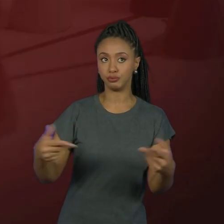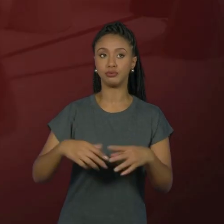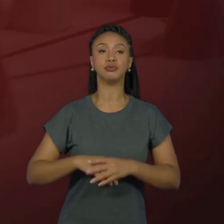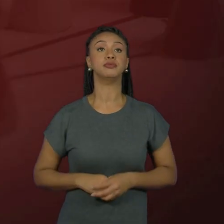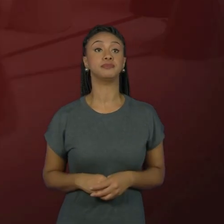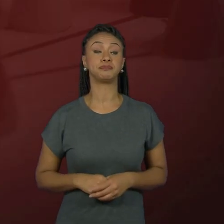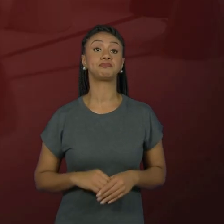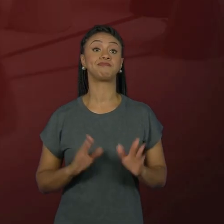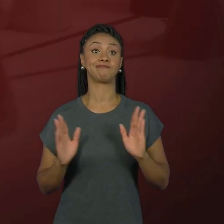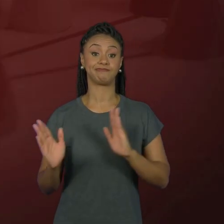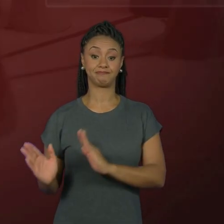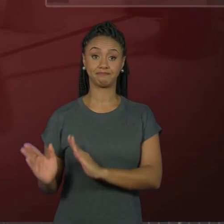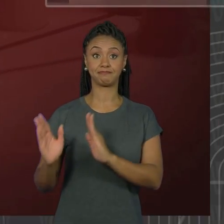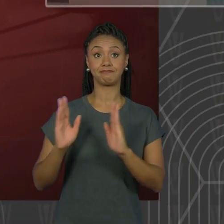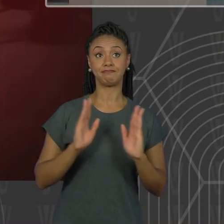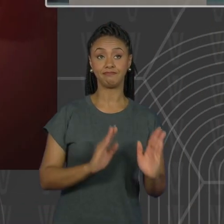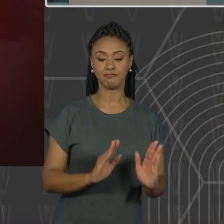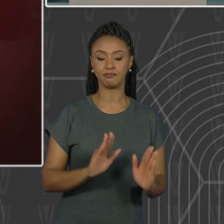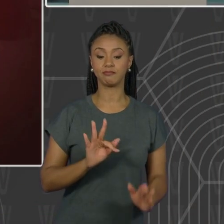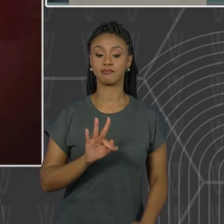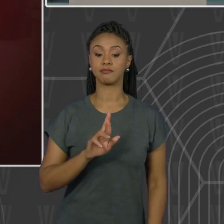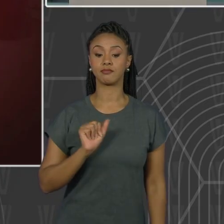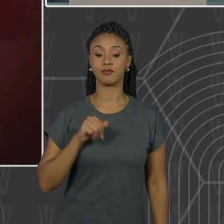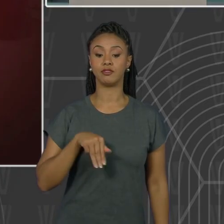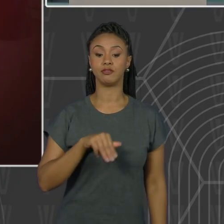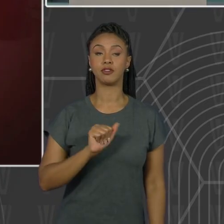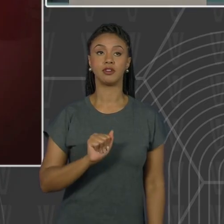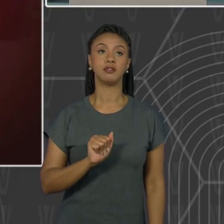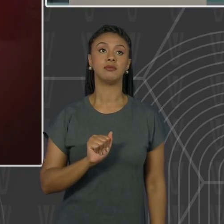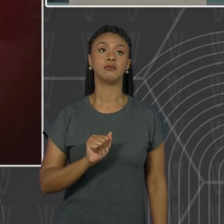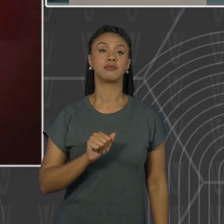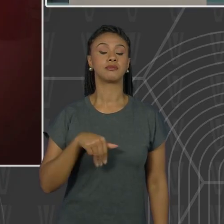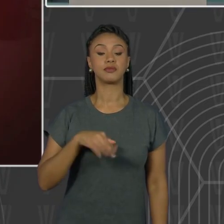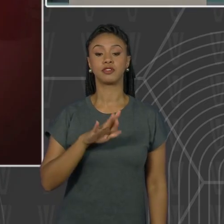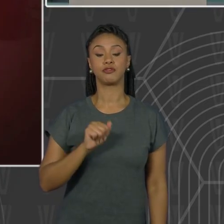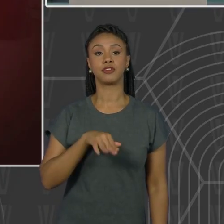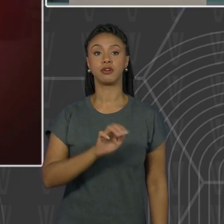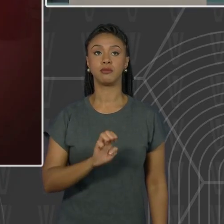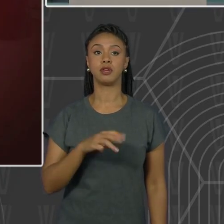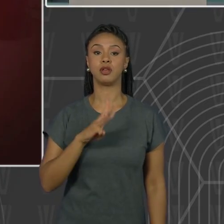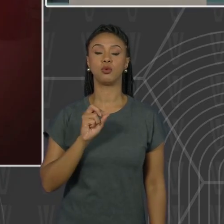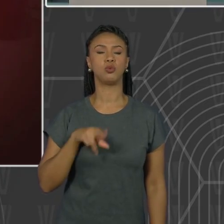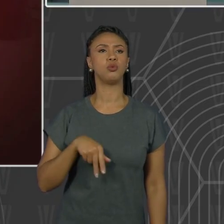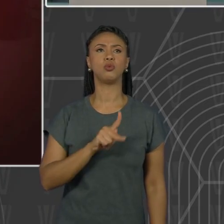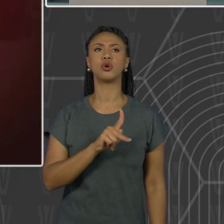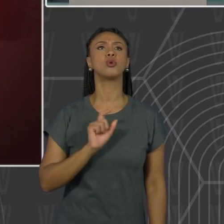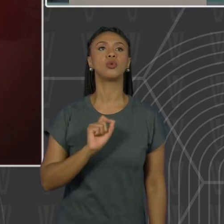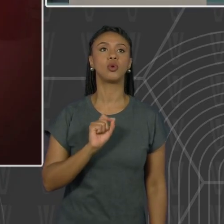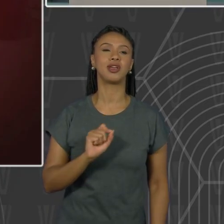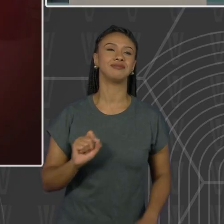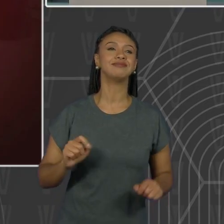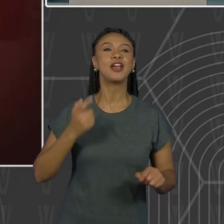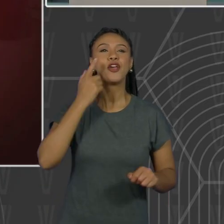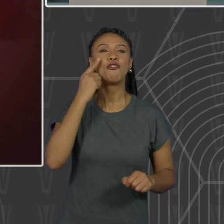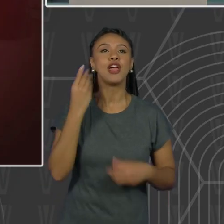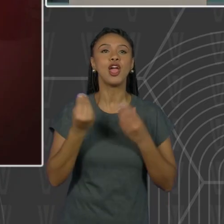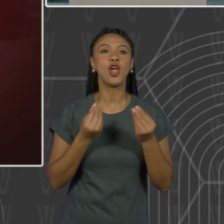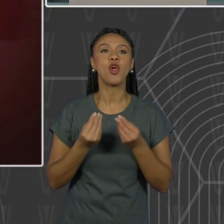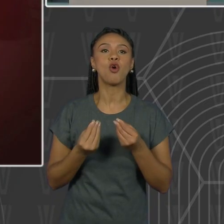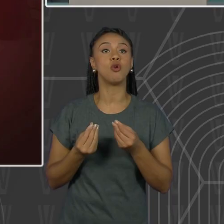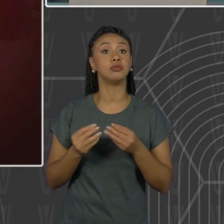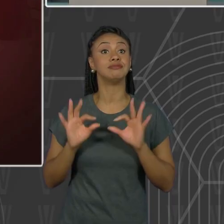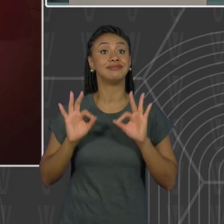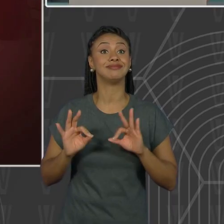tentar explicar, né, os elementos fundamentais e como eles se interconectam. Aqui está a planta baixa, então,